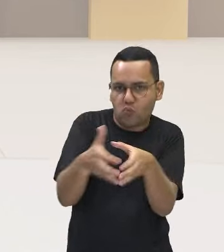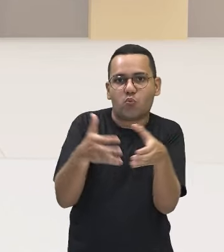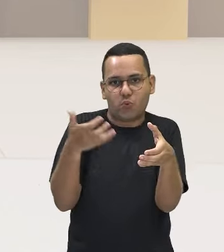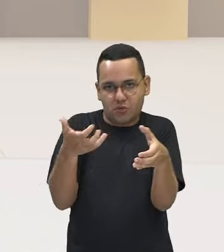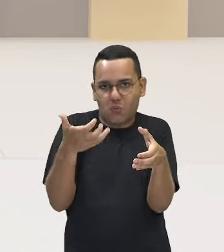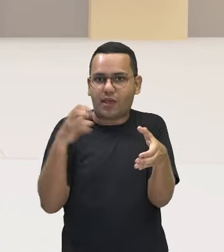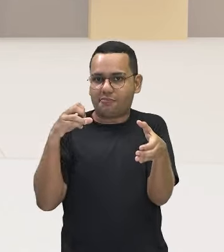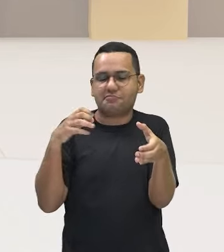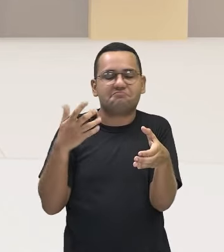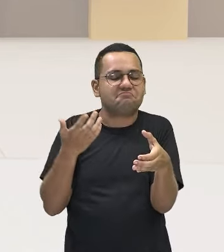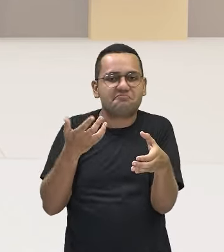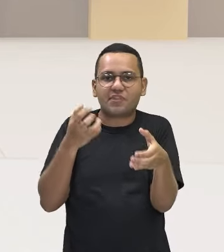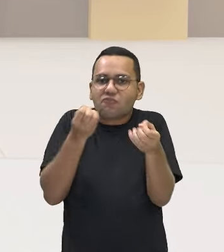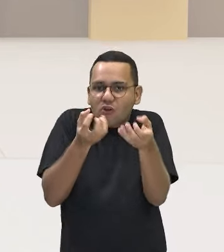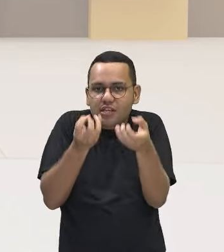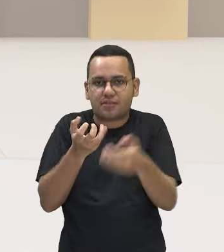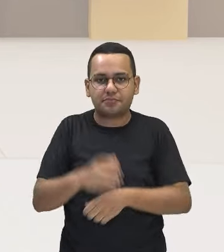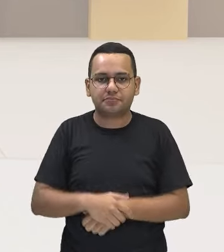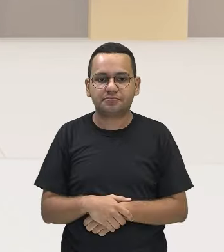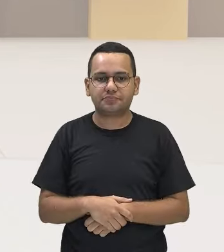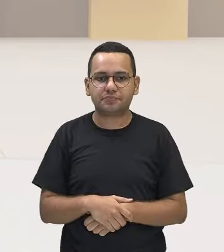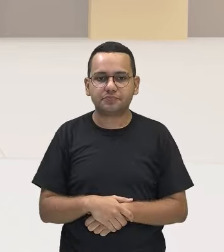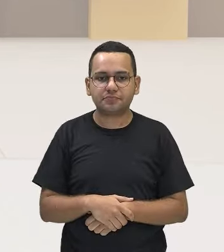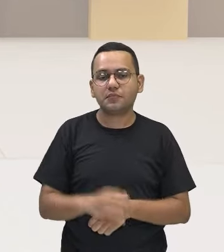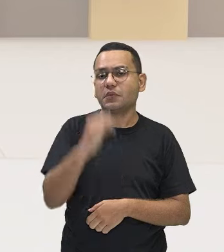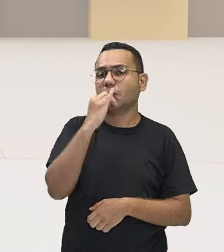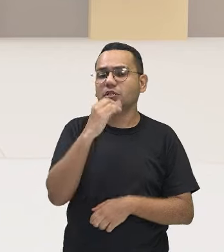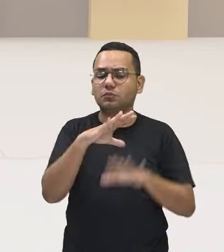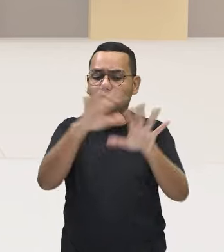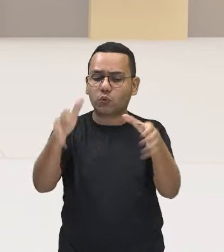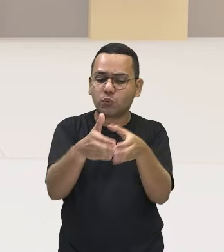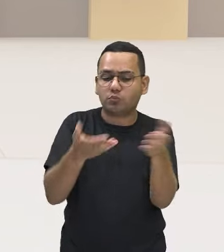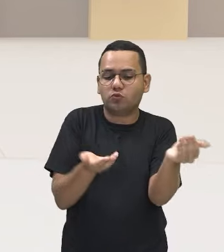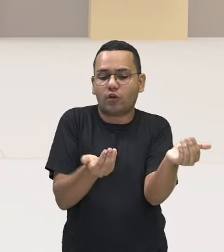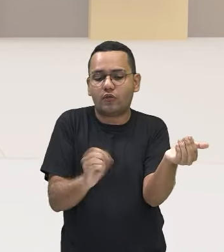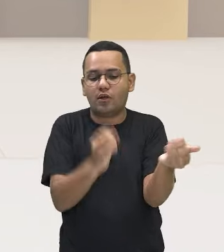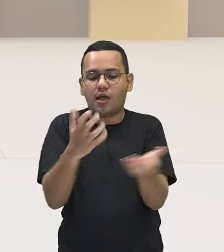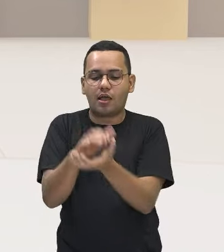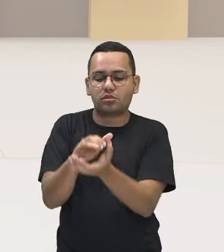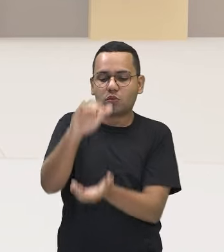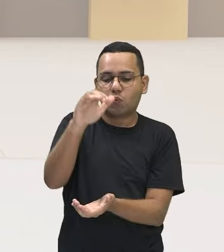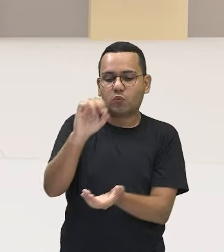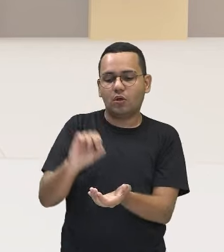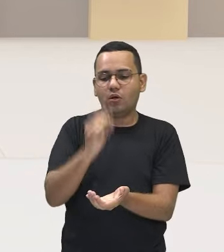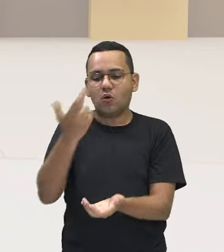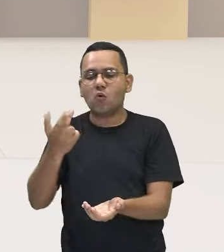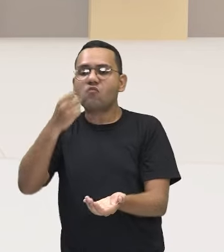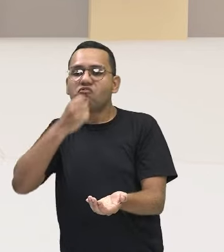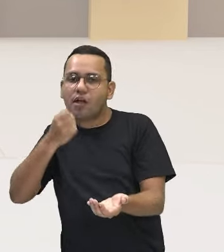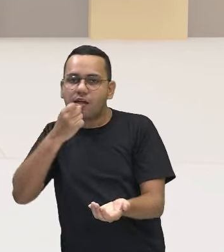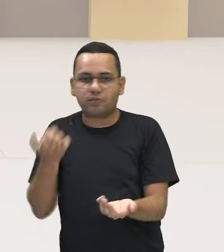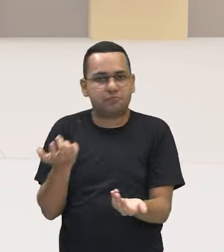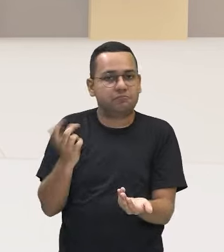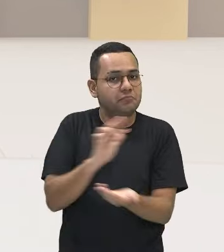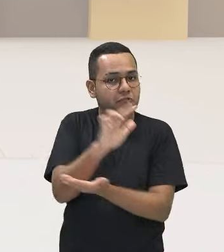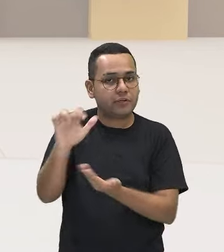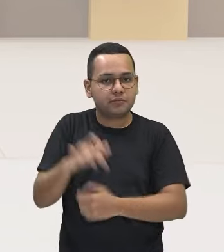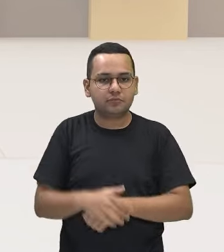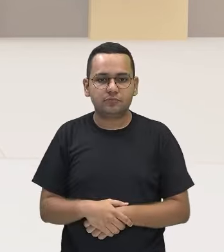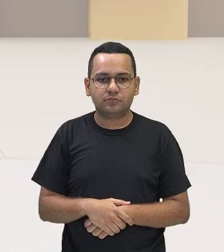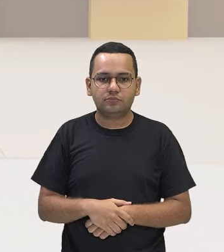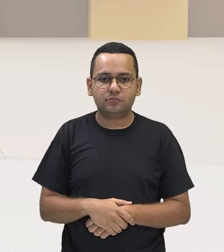se relacionar com quem? Qual é o teu público-alvo? São adolescentes? Não, são adultos? Não, são pessoas de mais idade. O que essas pessoas